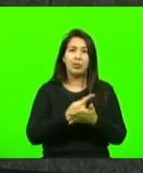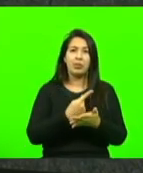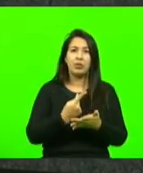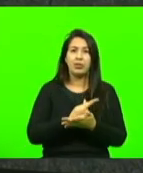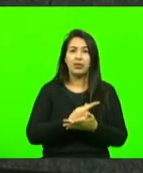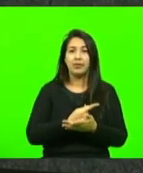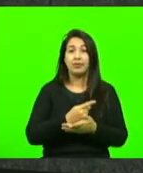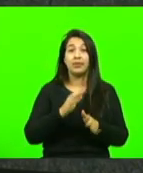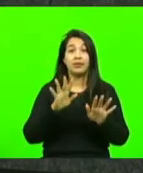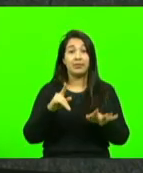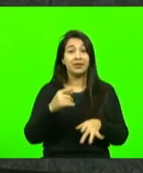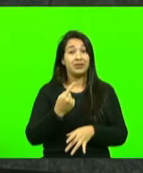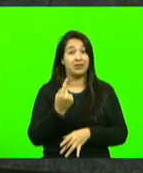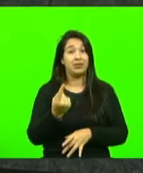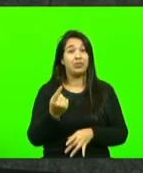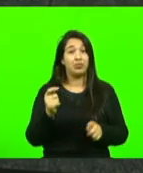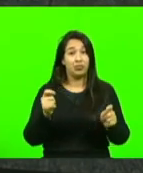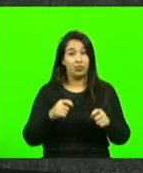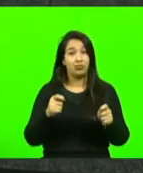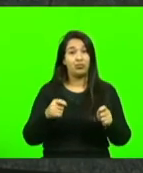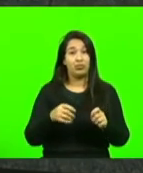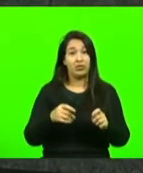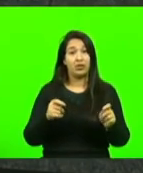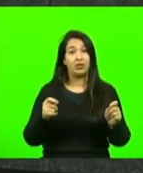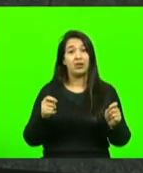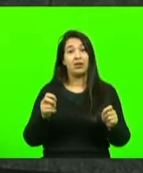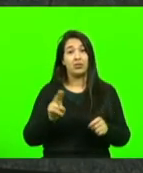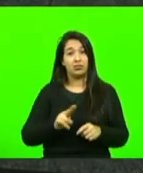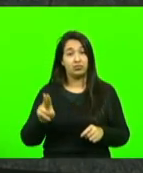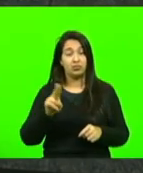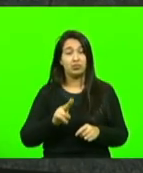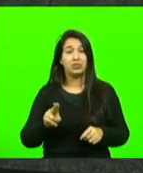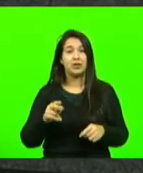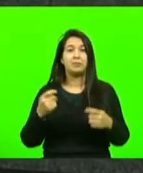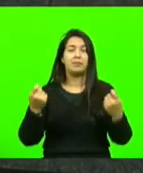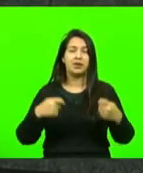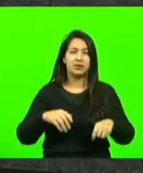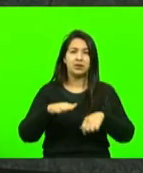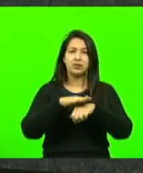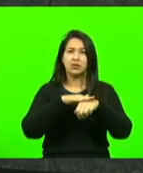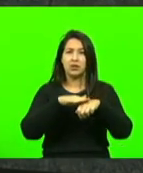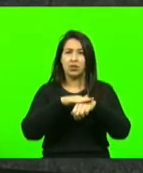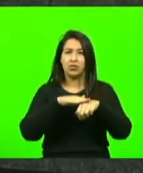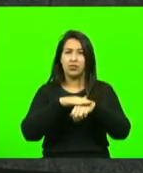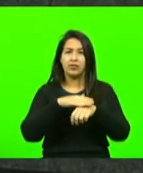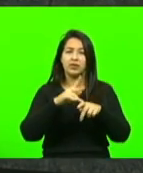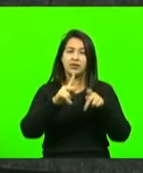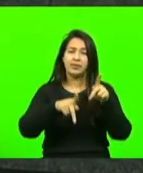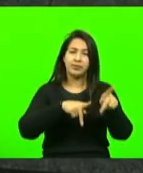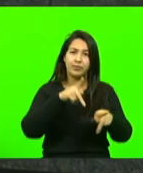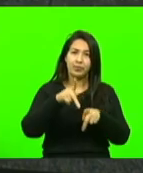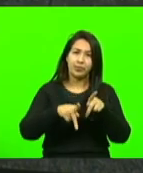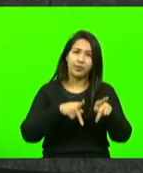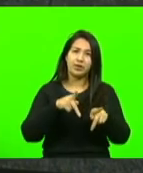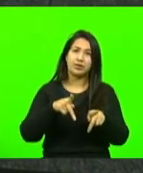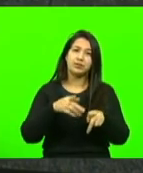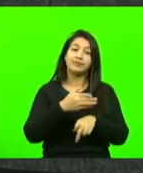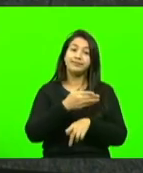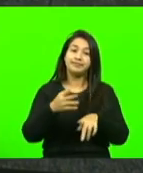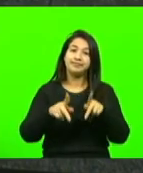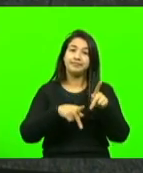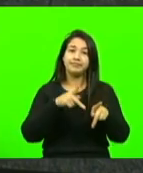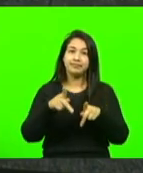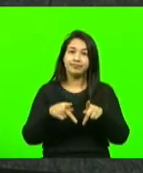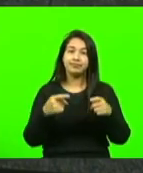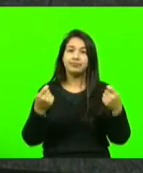o que a gente precisa de fato é fazer com que esse diálogo chegue à população EA população